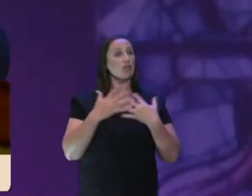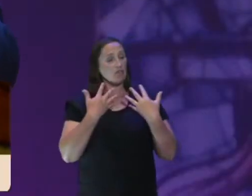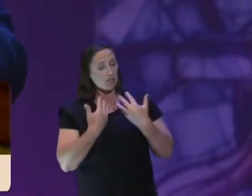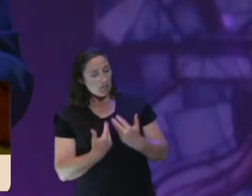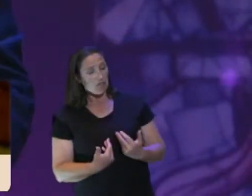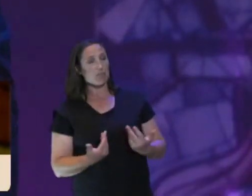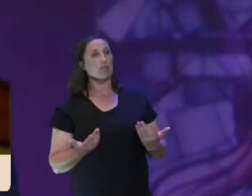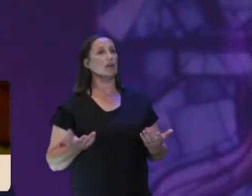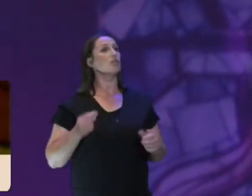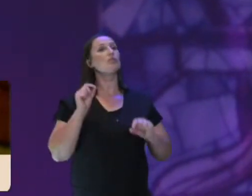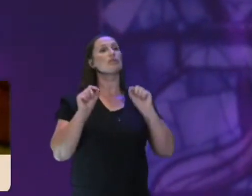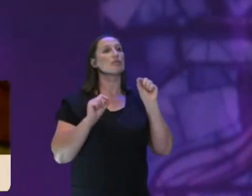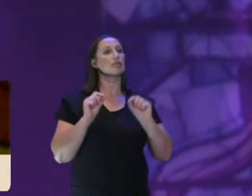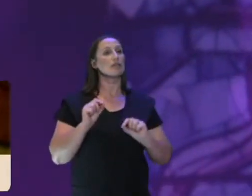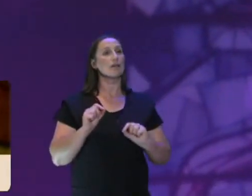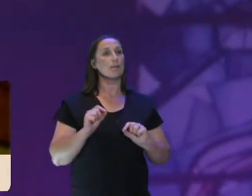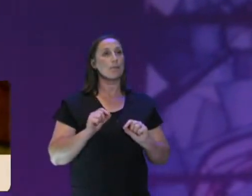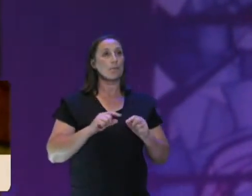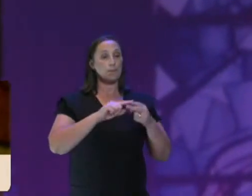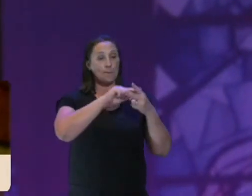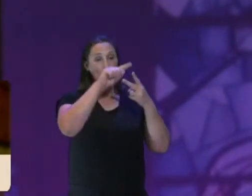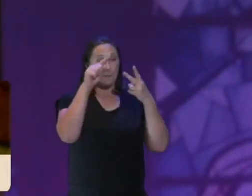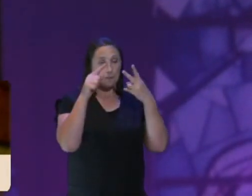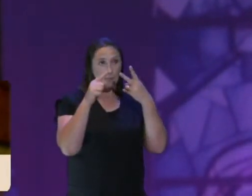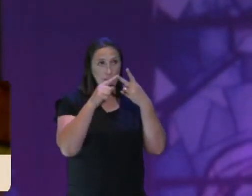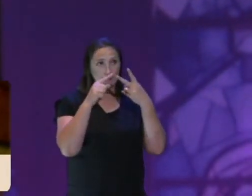Segunda coisa que esse texto vai colocar para a gente.